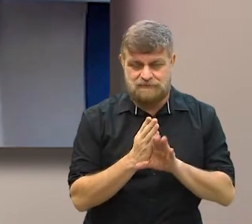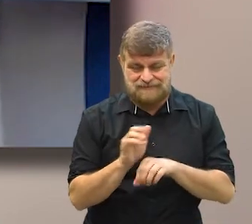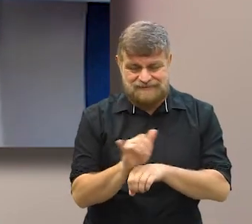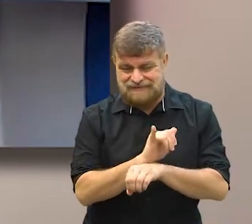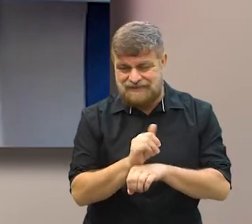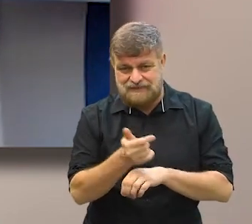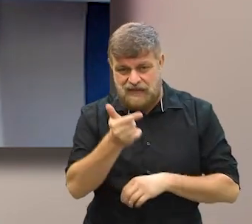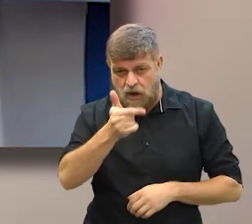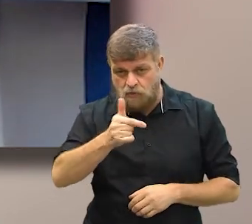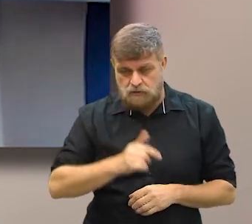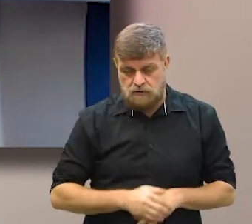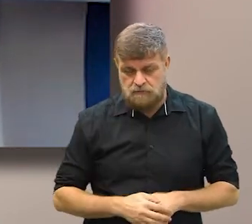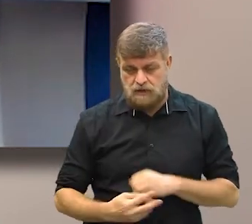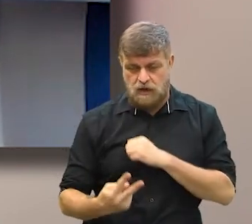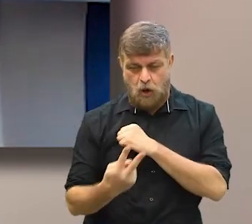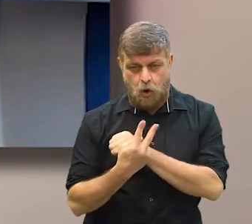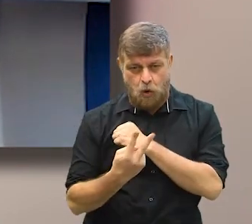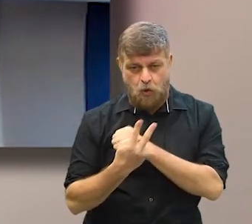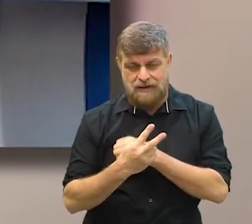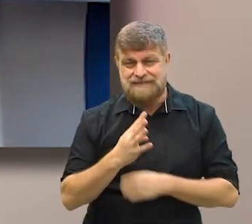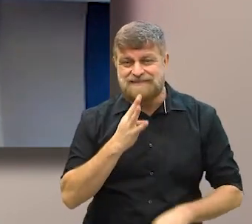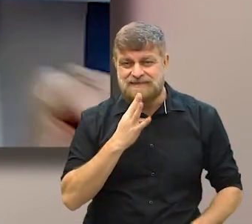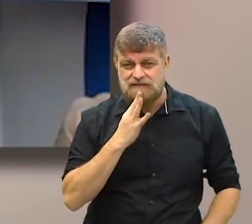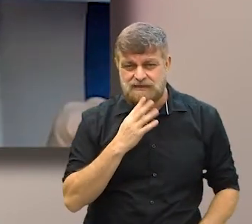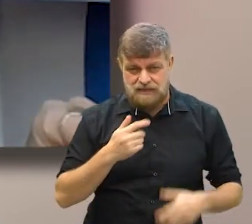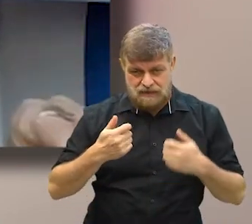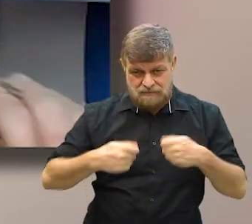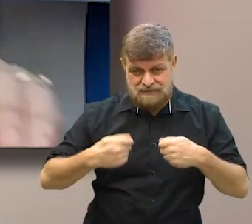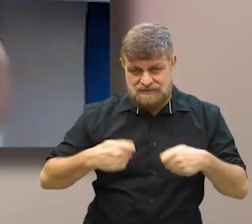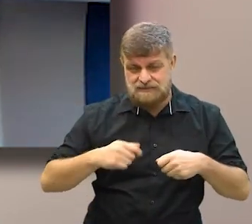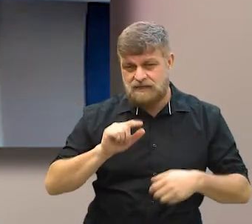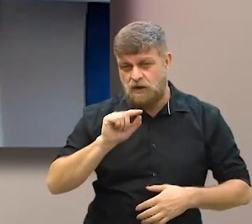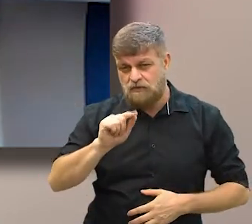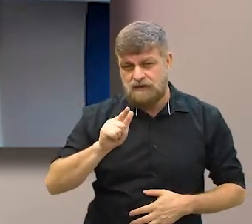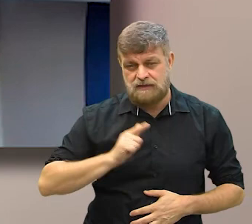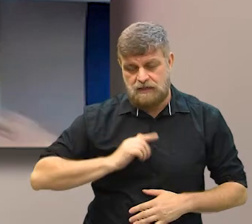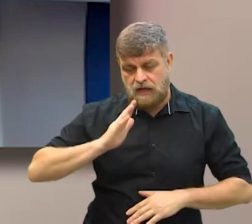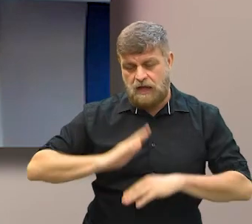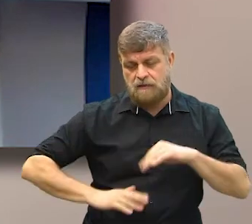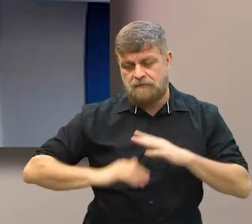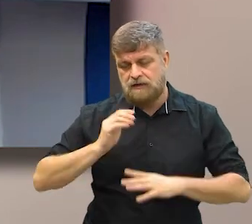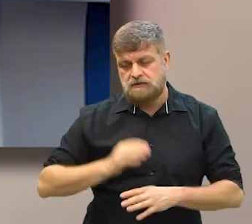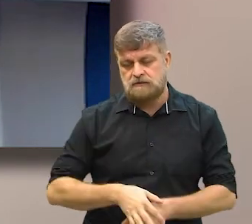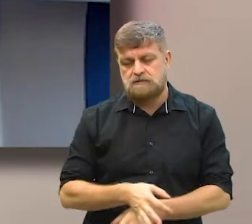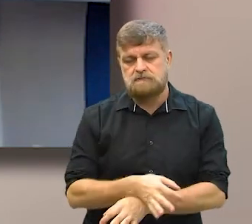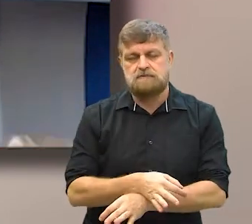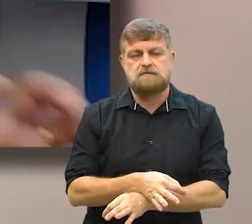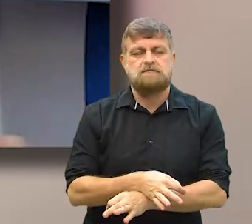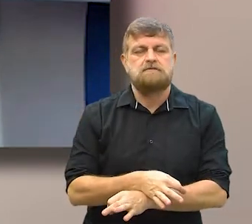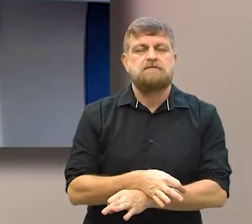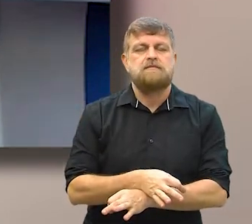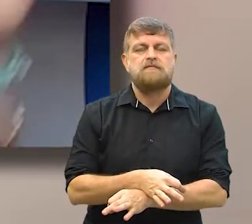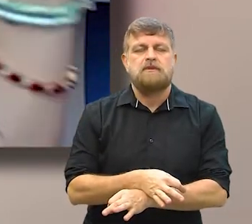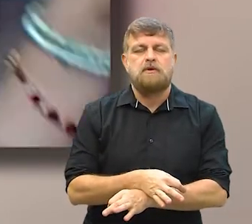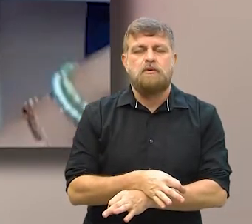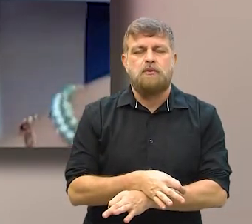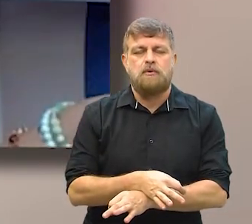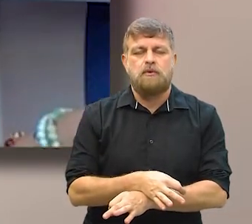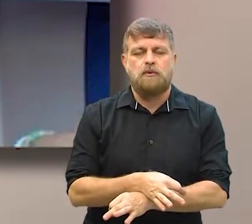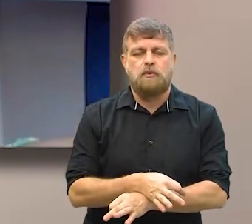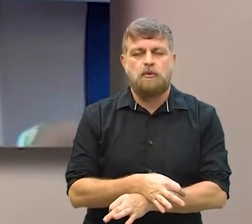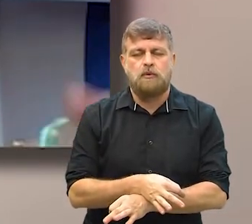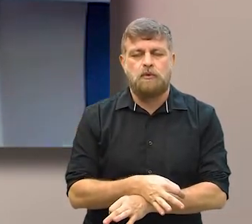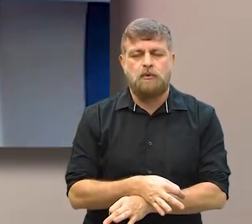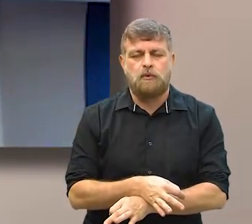de cuidar do seu autoconhecimento que não passe pela prática da meditação. Talvez por